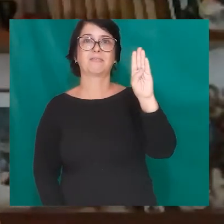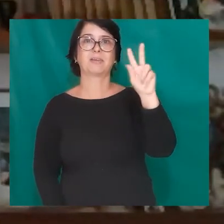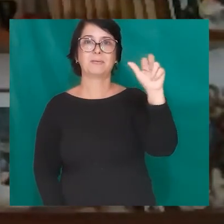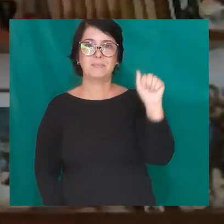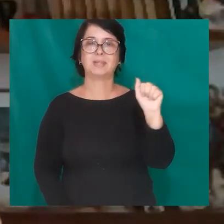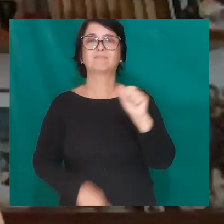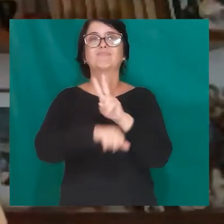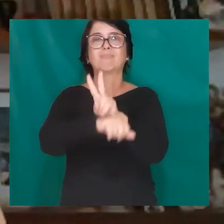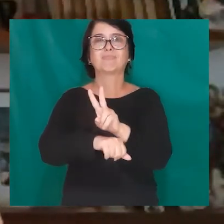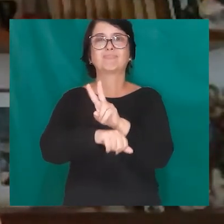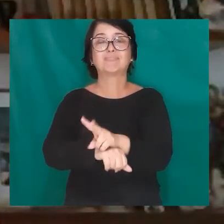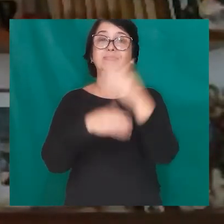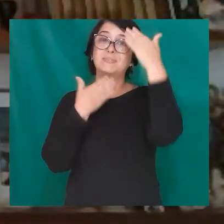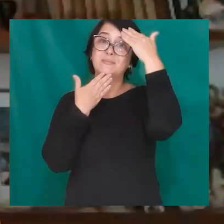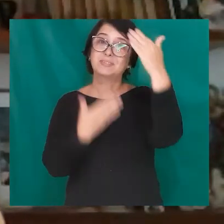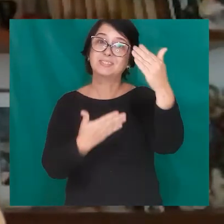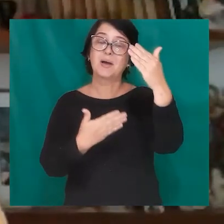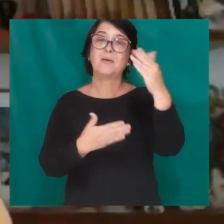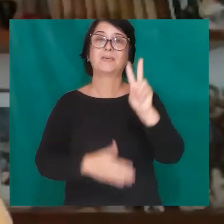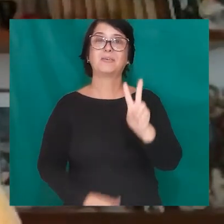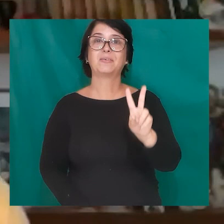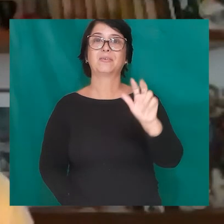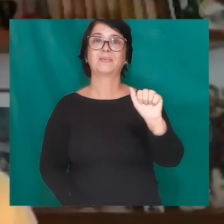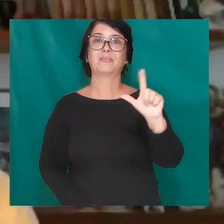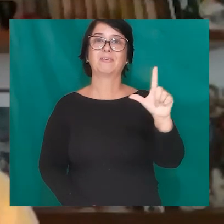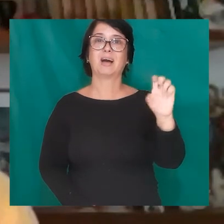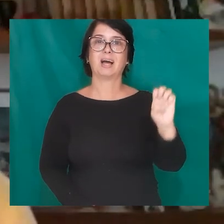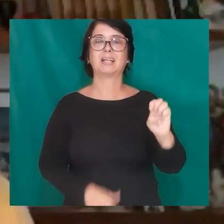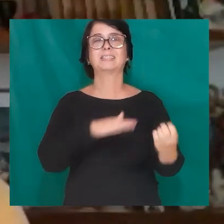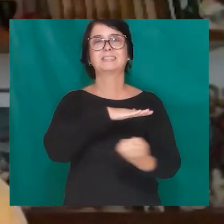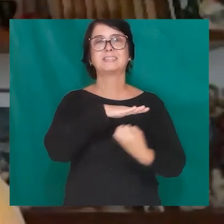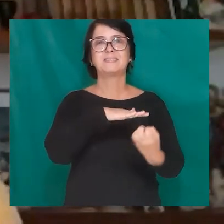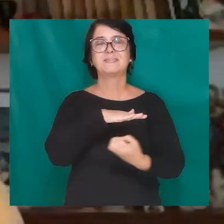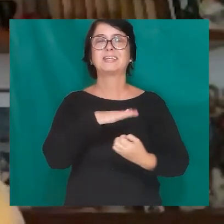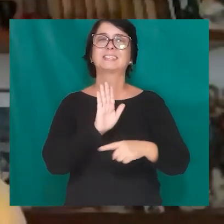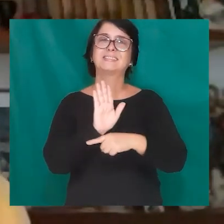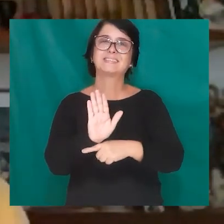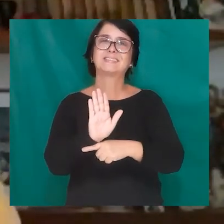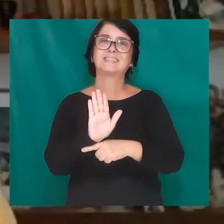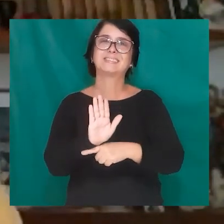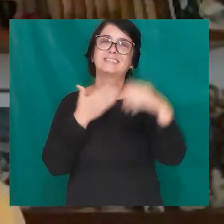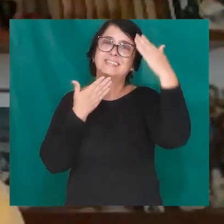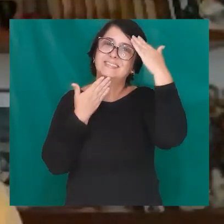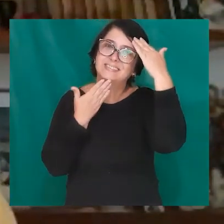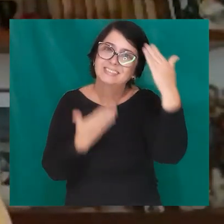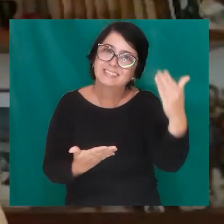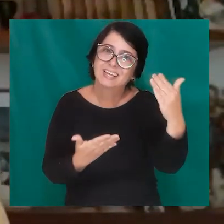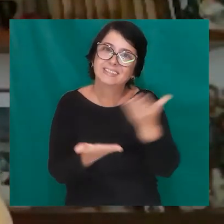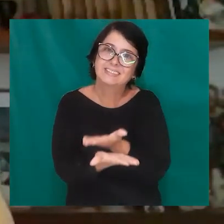somos curadores. E agradecer ao Instituto Cultural Vale também, que está patrocinando esse projeto. Obrigado. Obrigado, Borghettini. Obrigado,